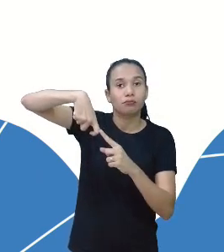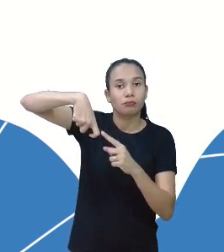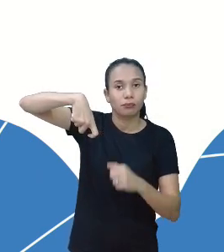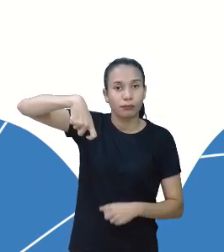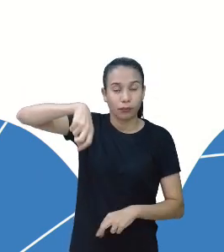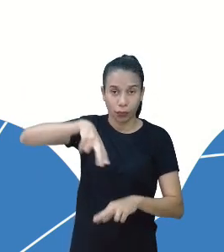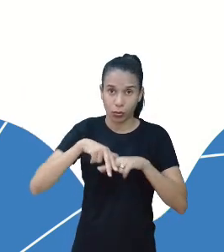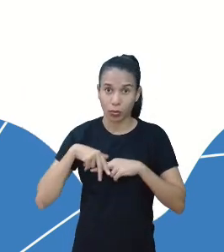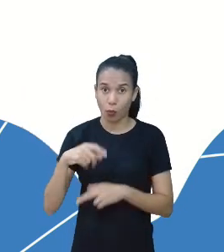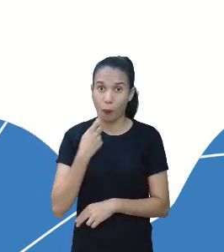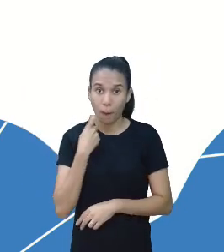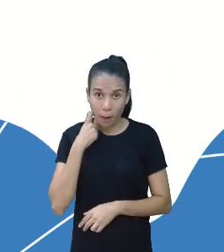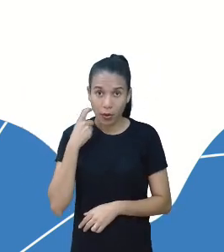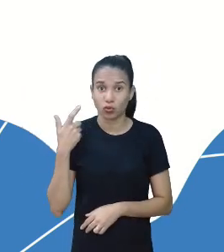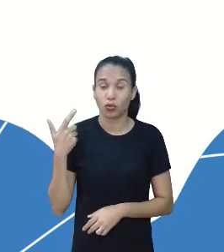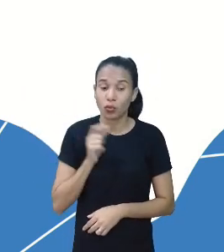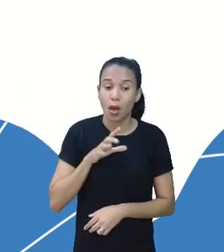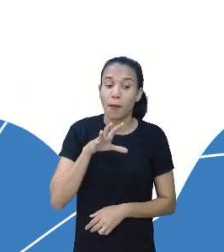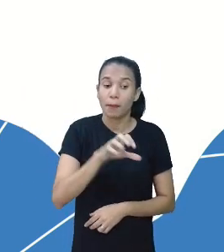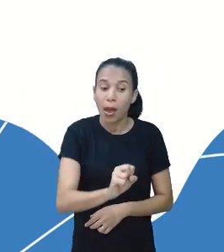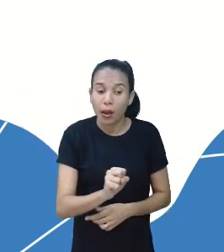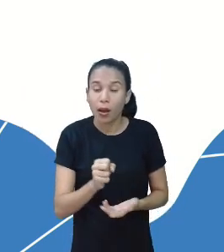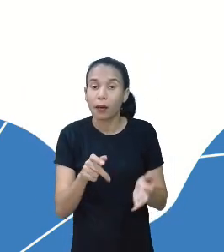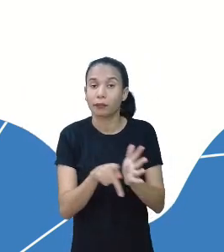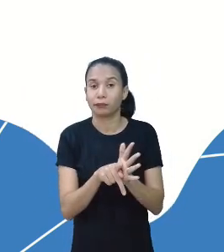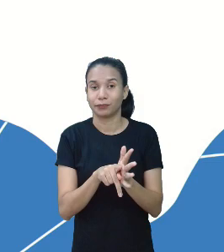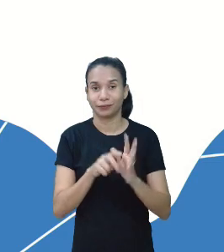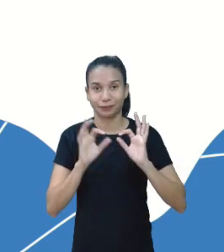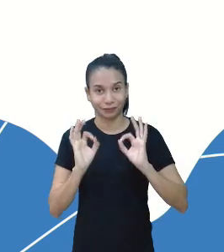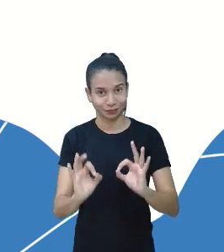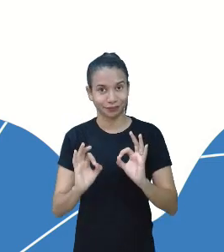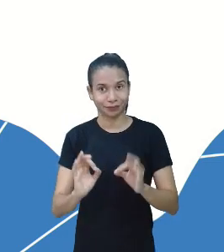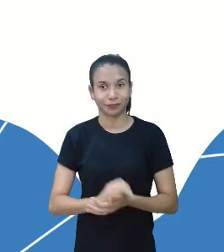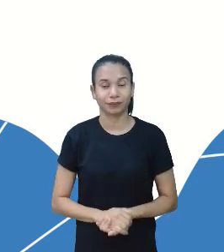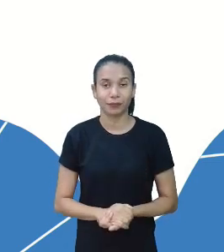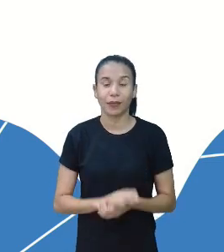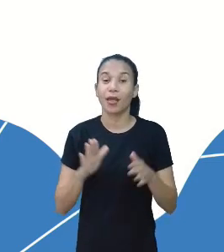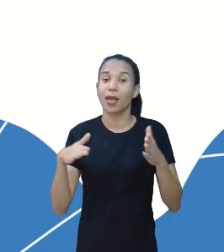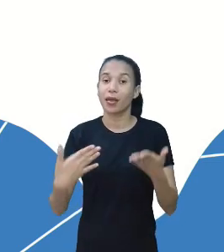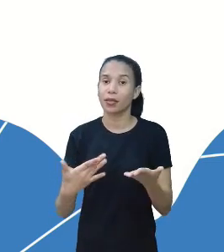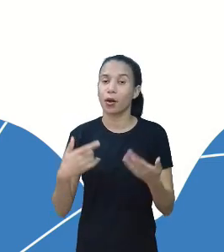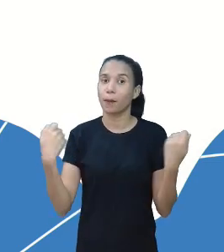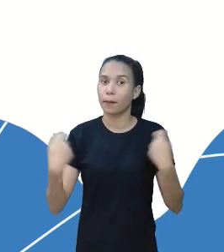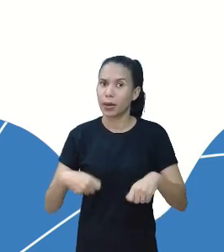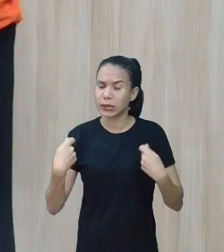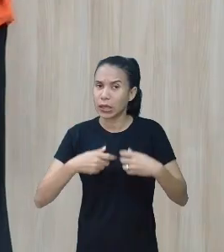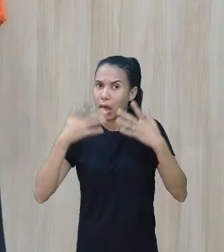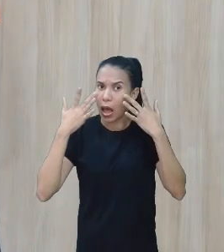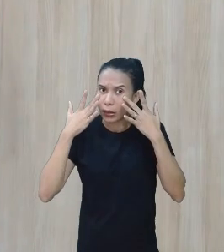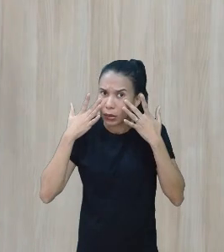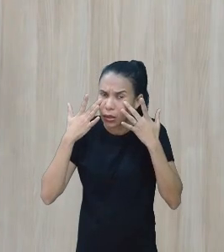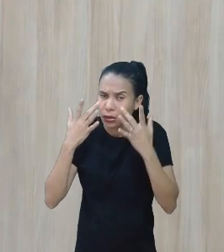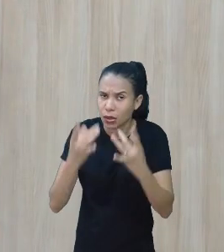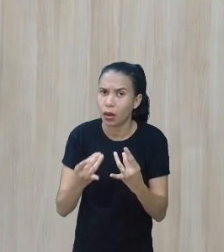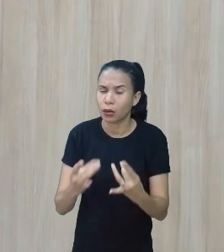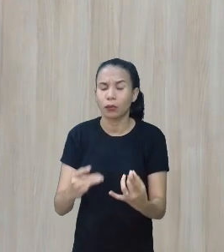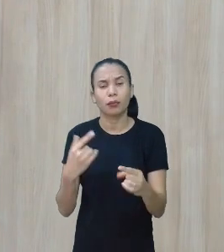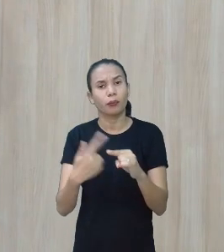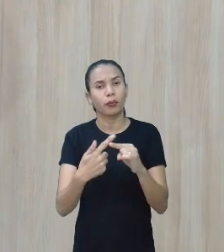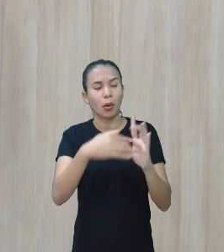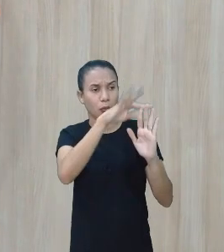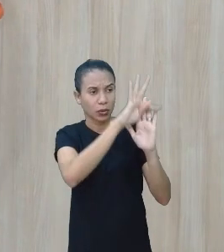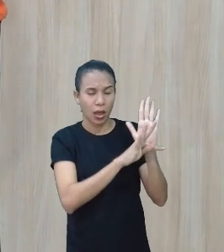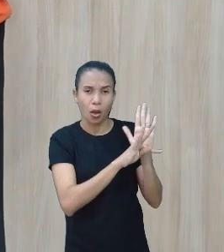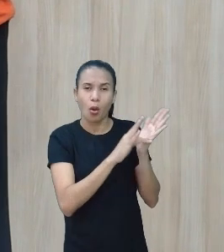fino, para que o peixe vá até ela, certo? Então, você tem que ter muito cuidado, porque o texto